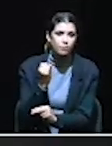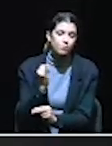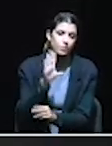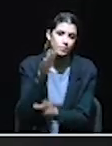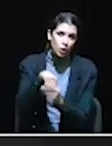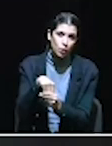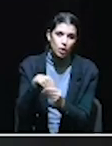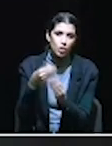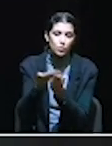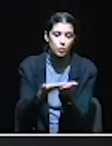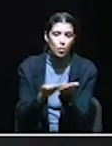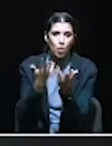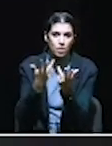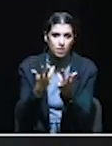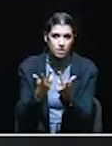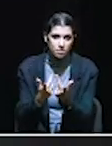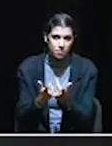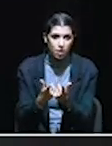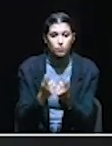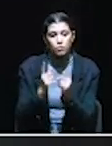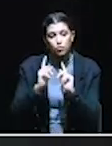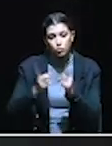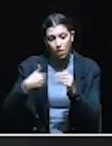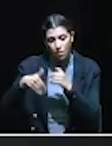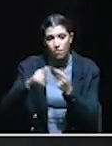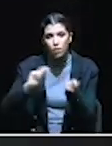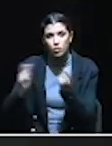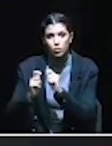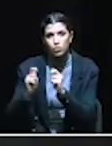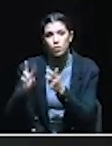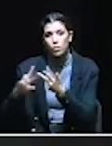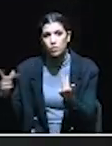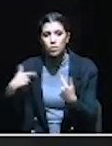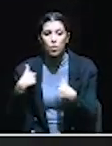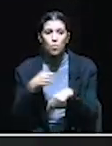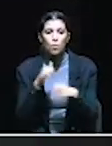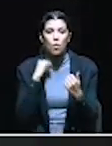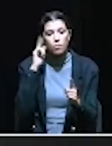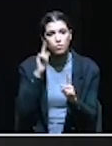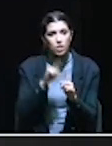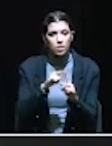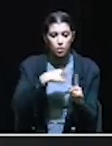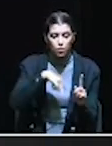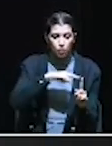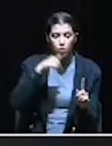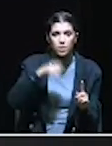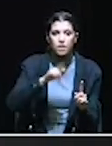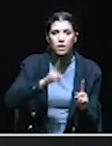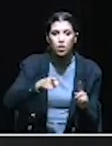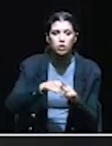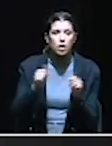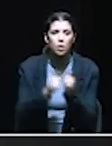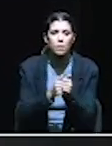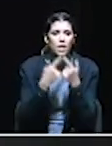neste orçamento que vamos agora começar a discutir com a Câmara Municipal. O nosso papel aqui da Assembleia Municipal é acompanhar tudo o